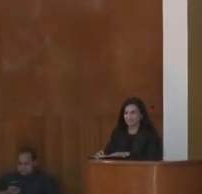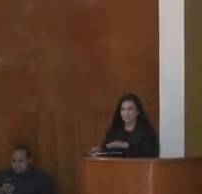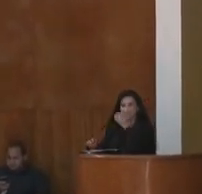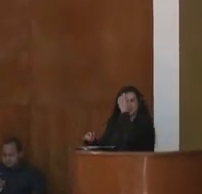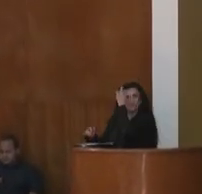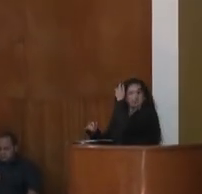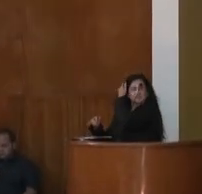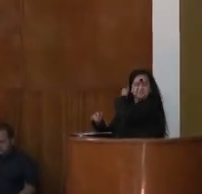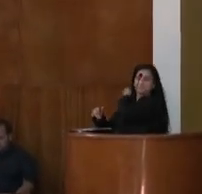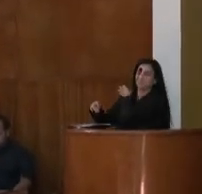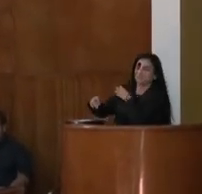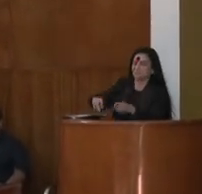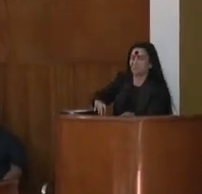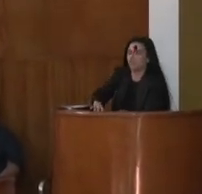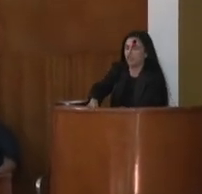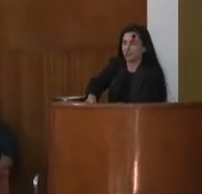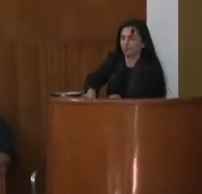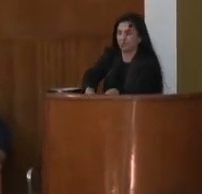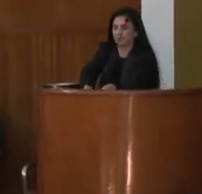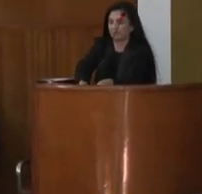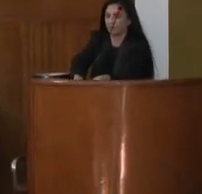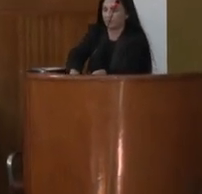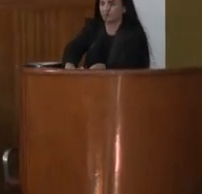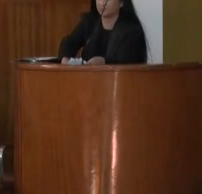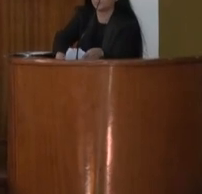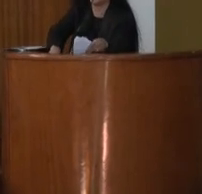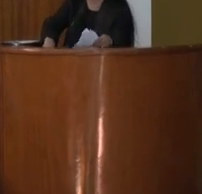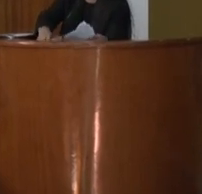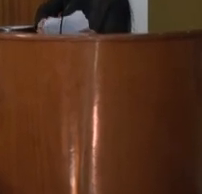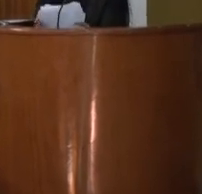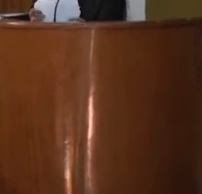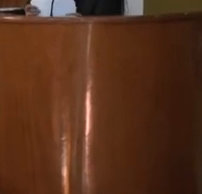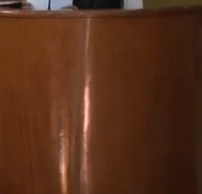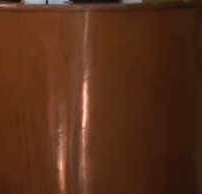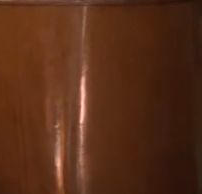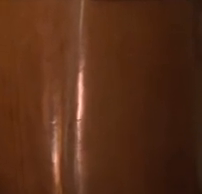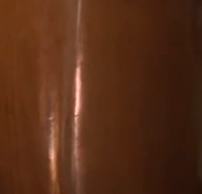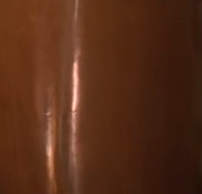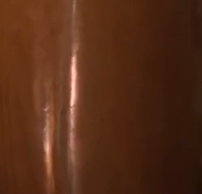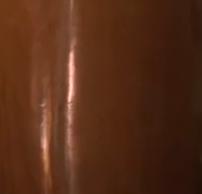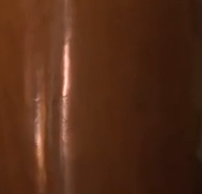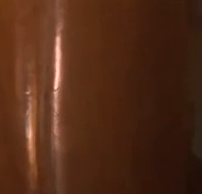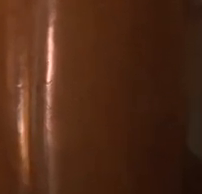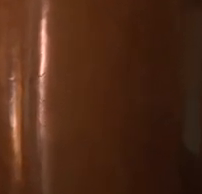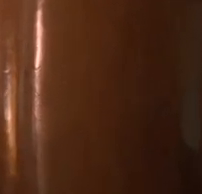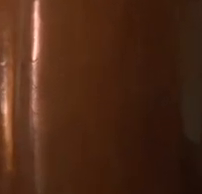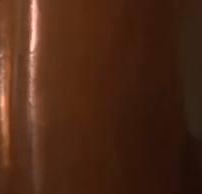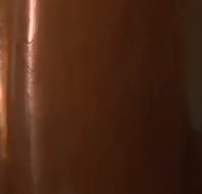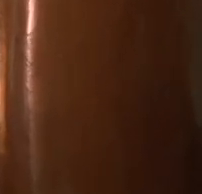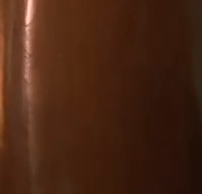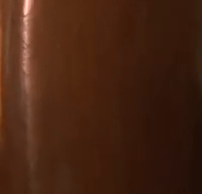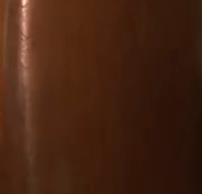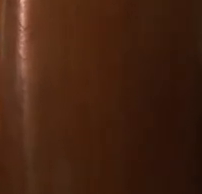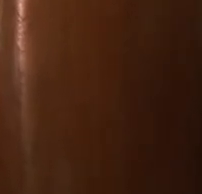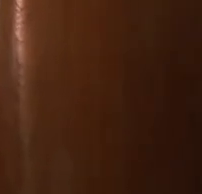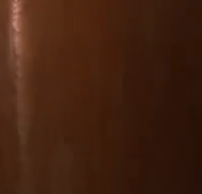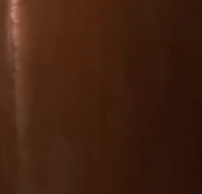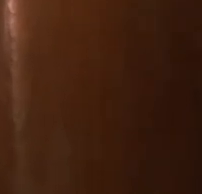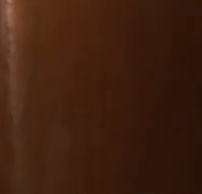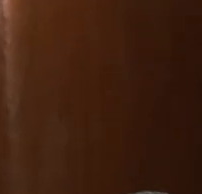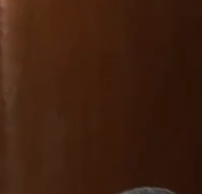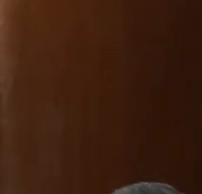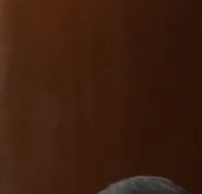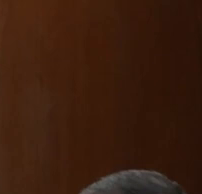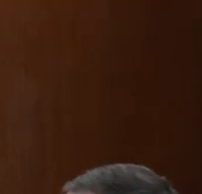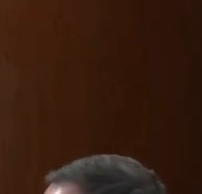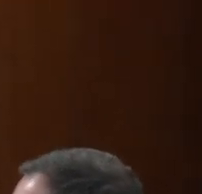assim como o meu amigo fala ali sobre o desafio de atender as pessoas com deficiência, é um desafio mesmo, porque nós